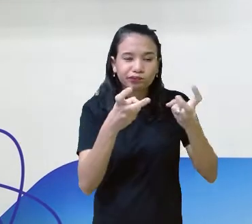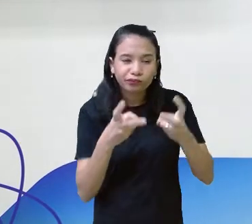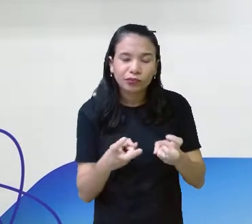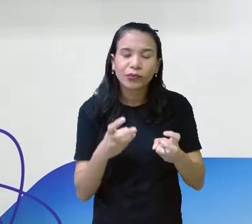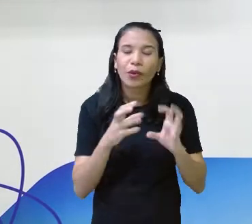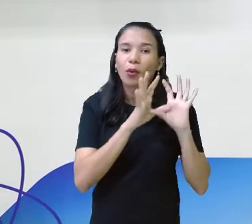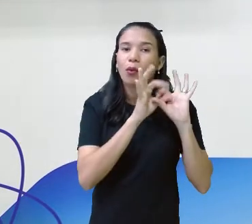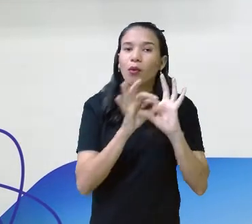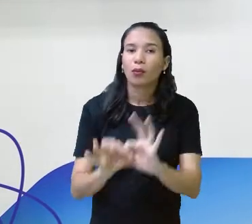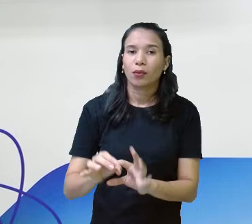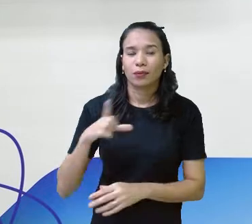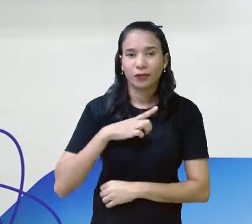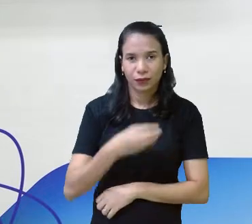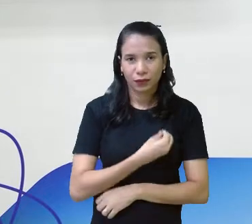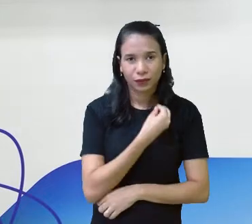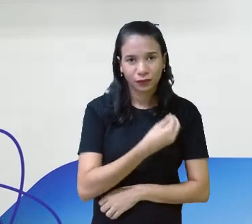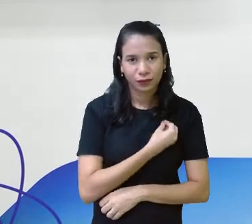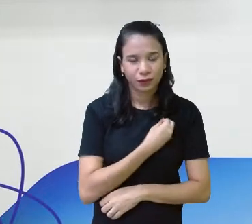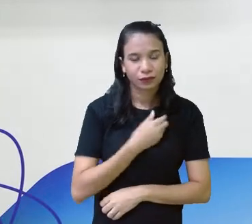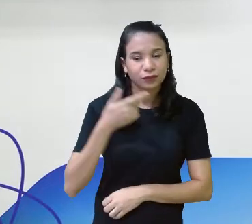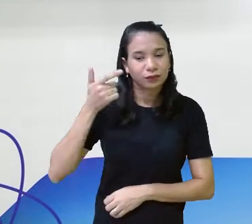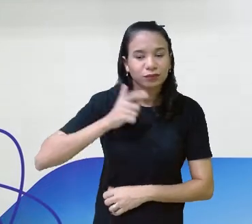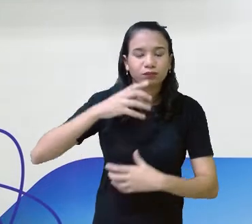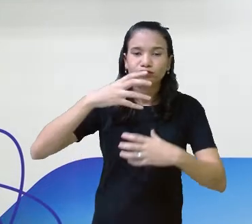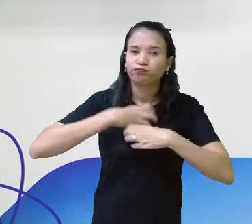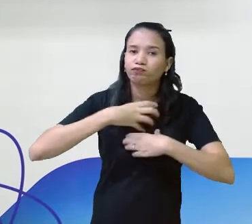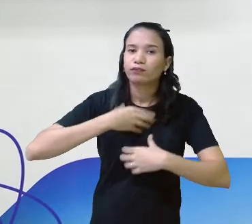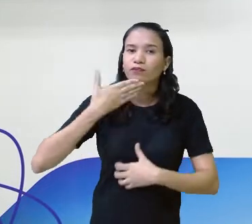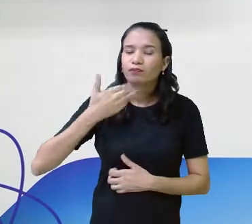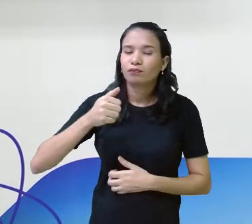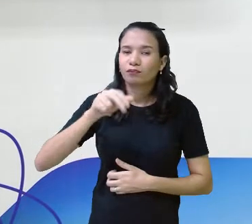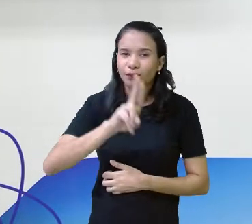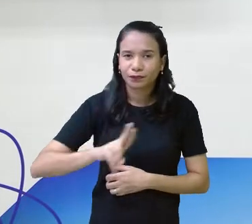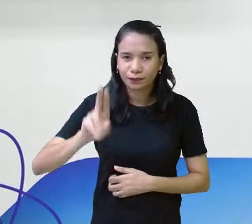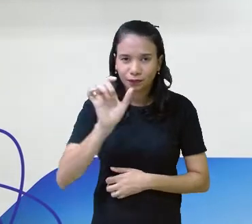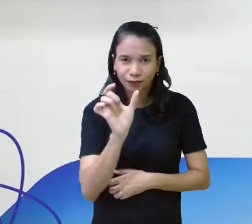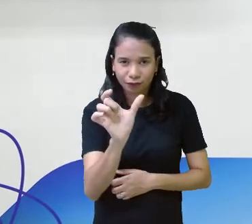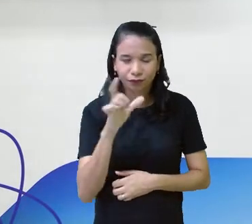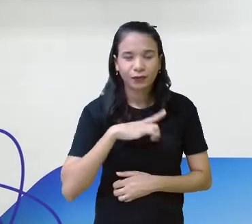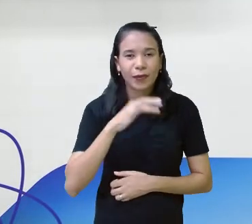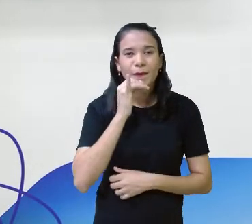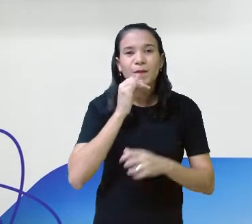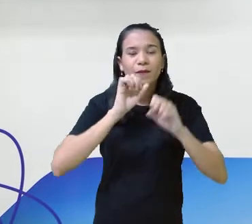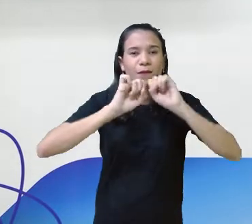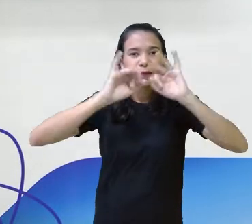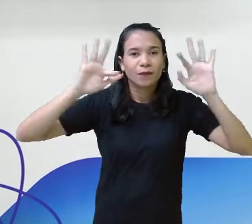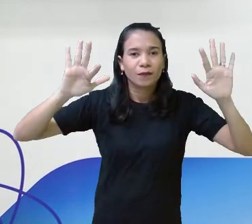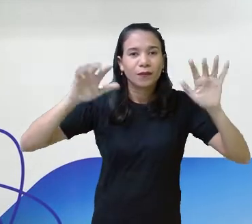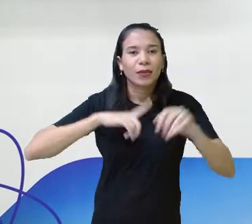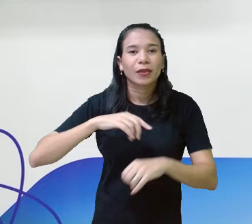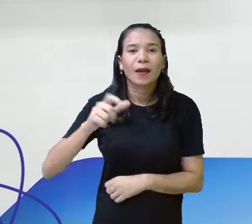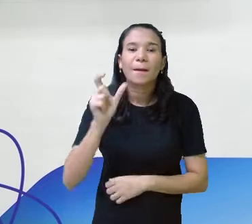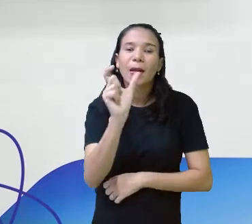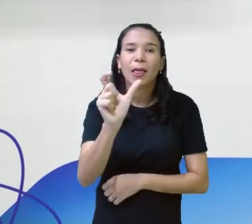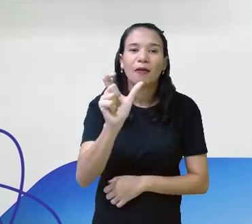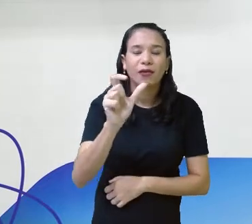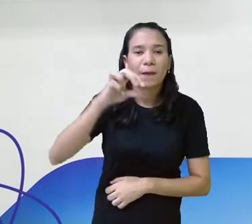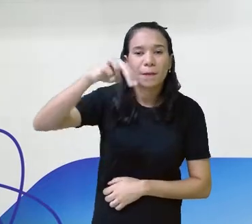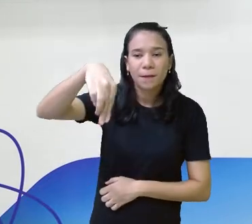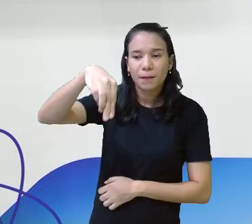frase aquela palavra está, em que texto, para saber o sentido dela. Temos um exemplo claro nisso, a palavra manga, não